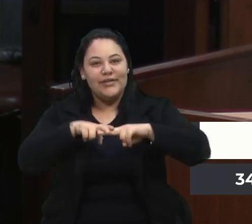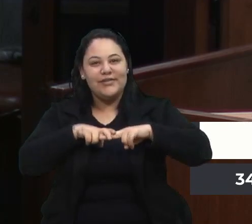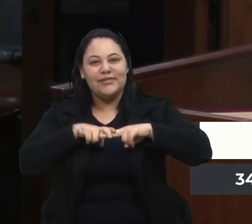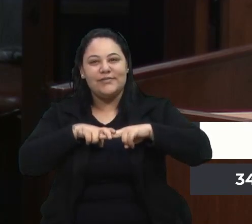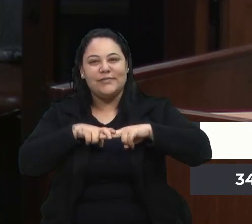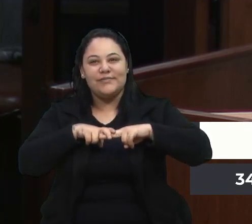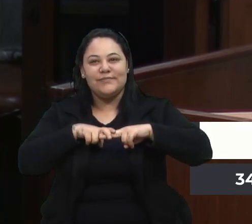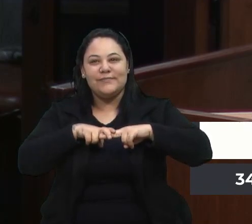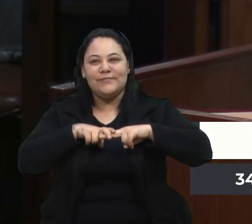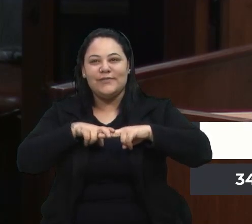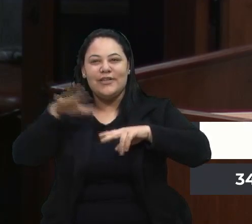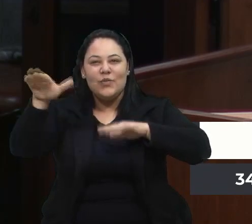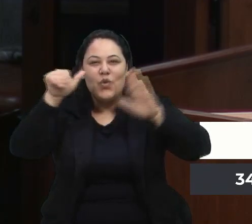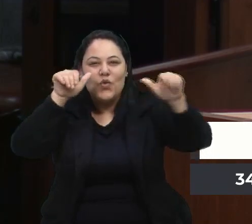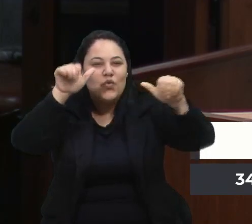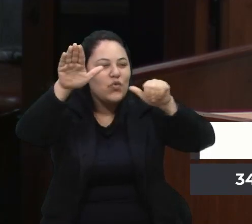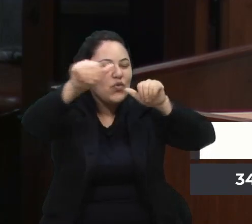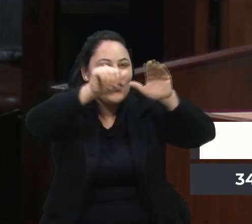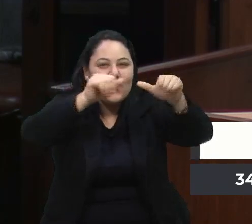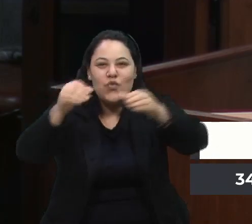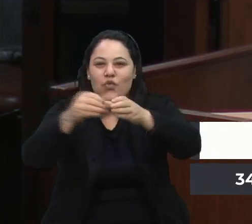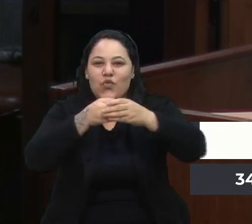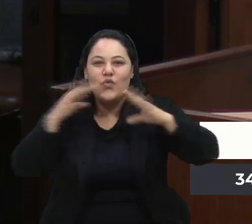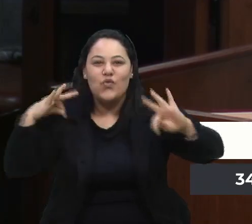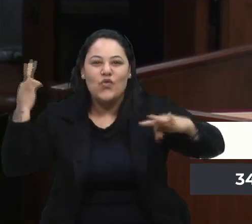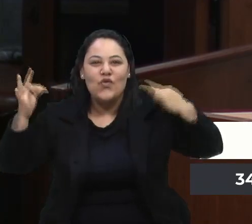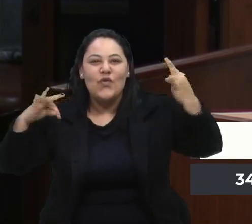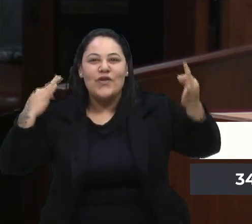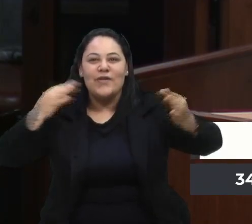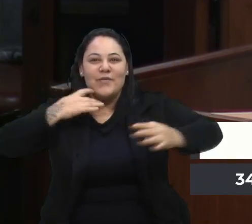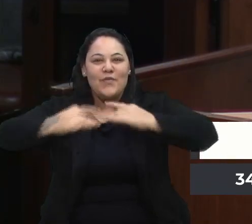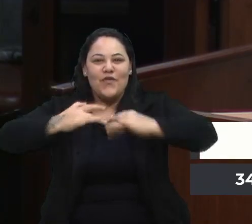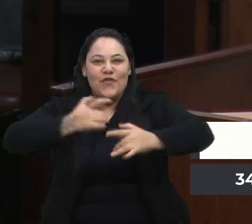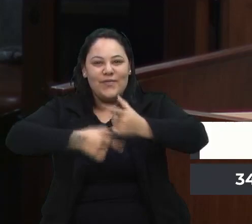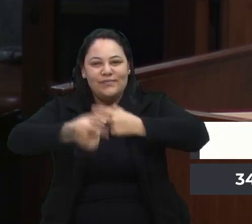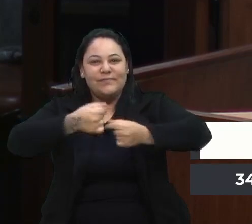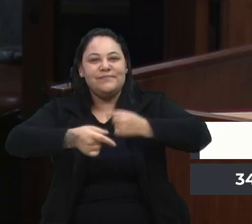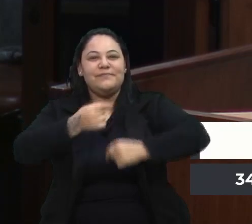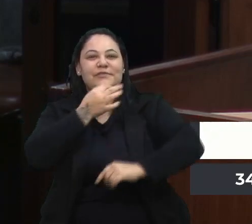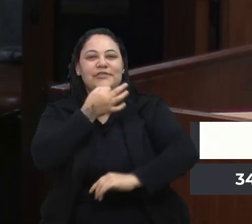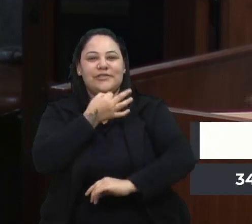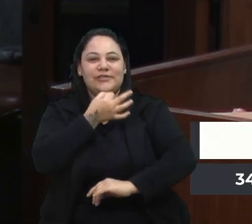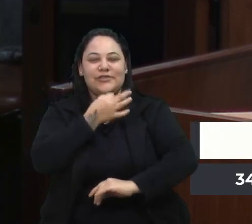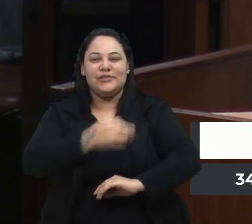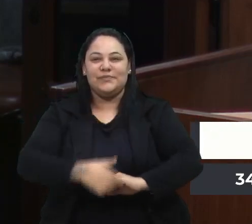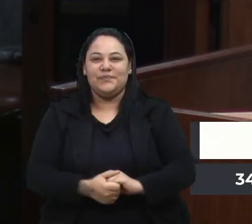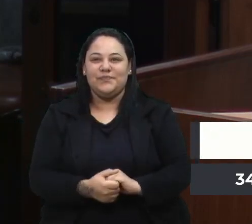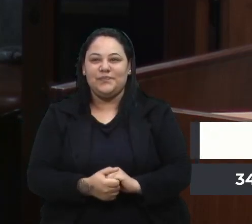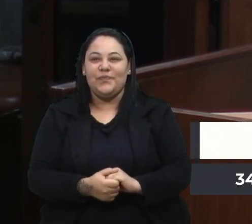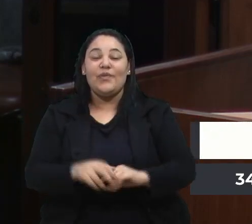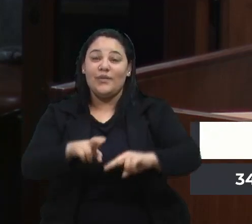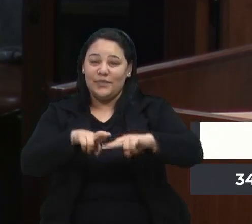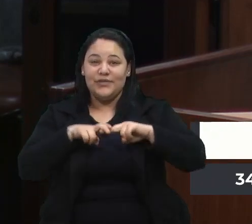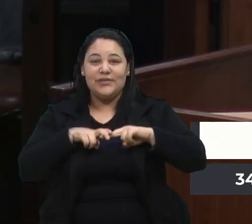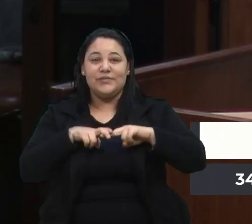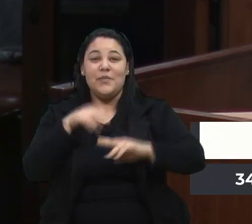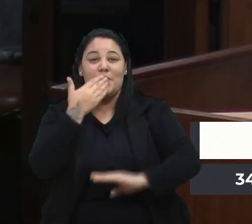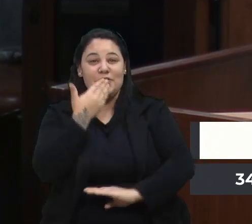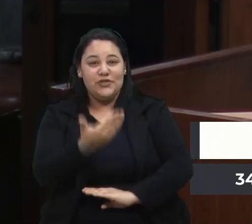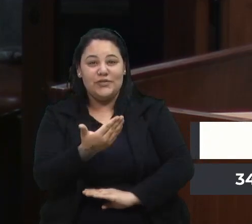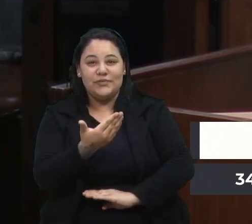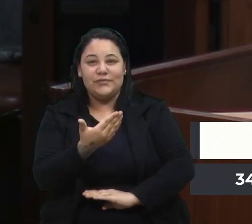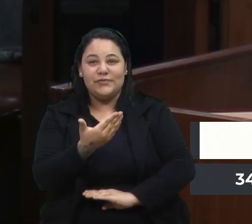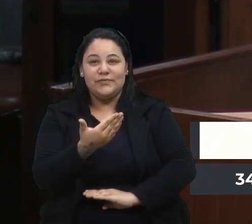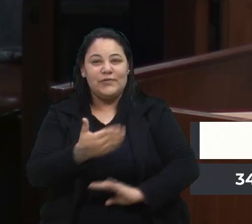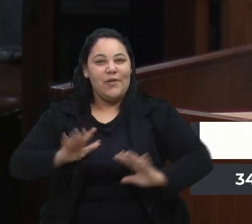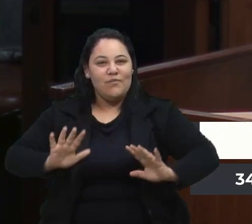atrair muitos turistas e movimentar a economia da nossa cidade. Nesse sentido, pedimos o